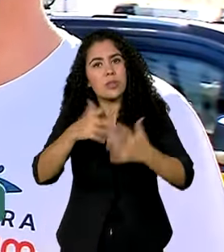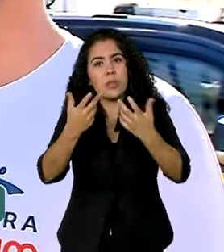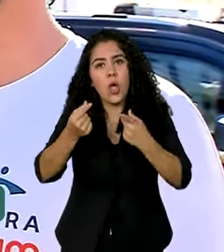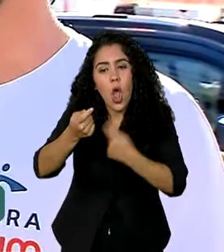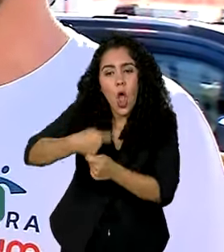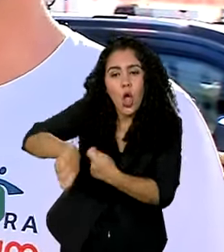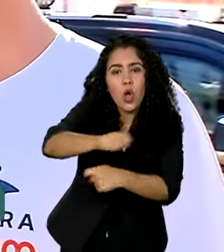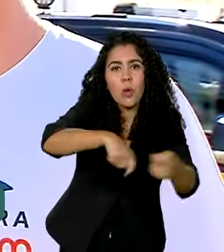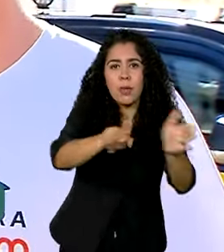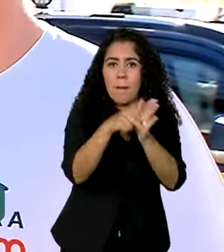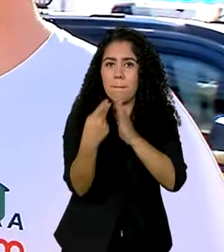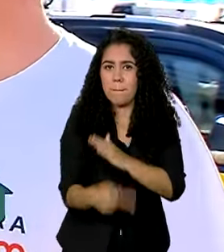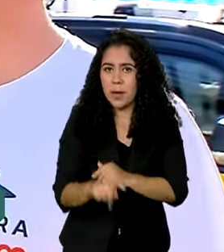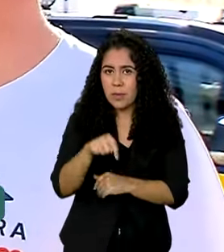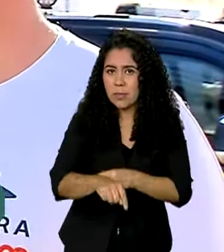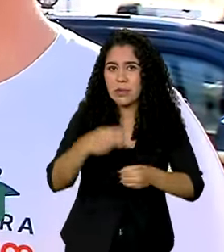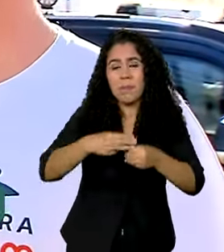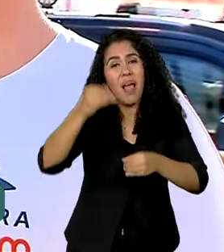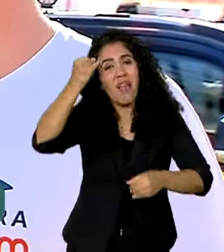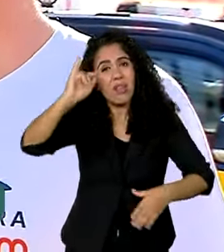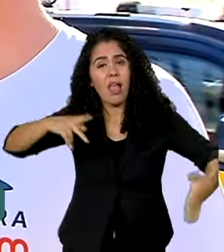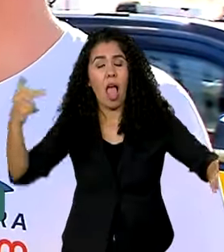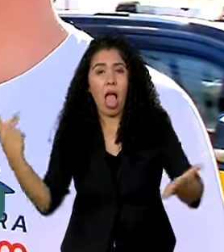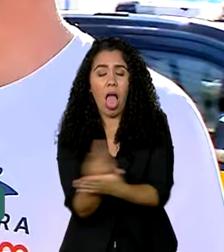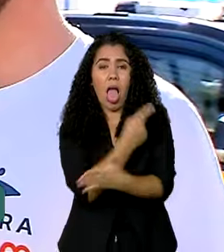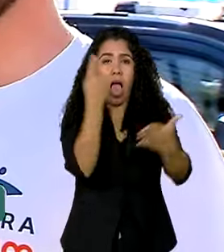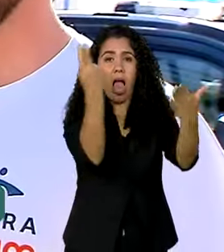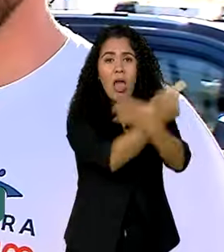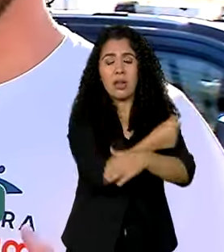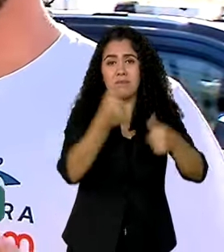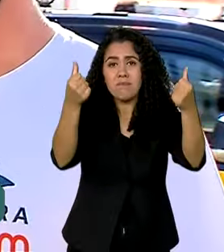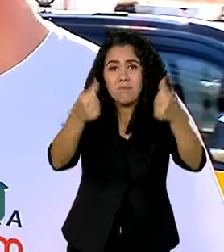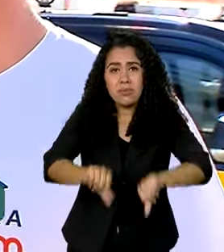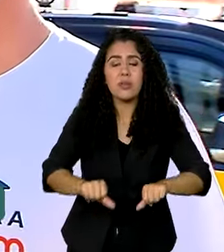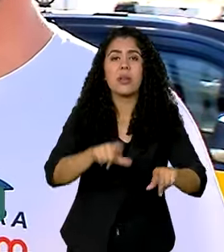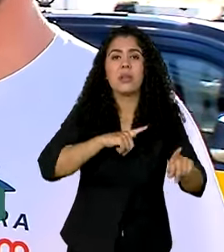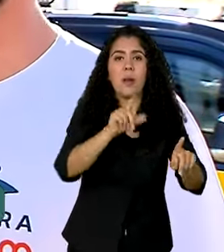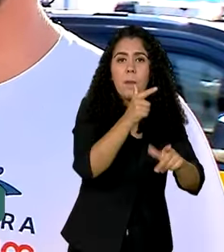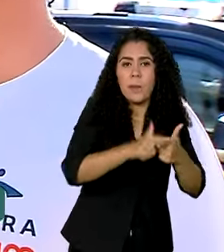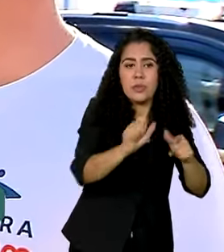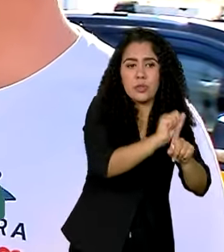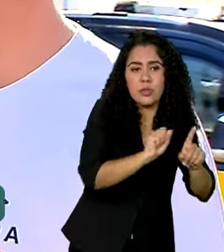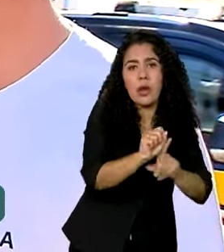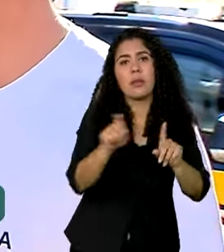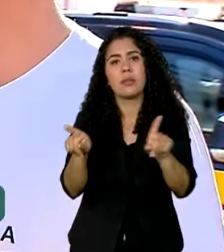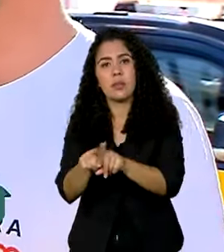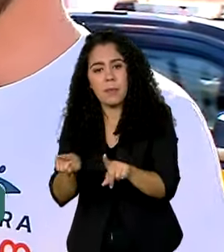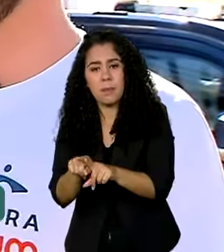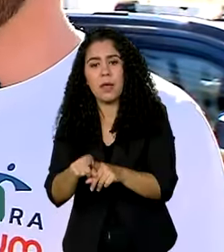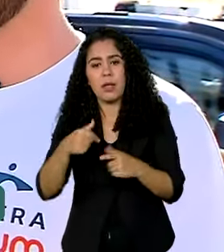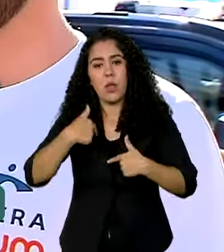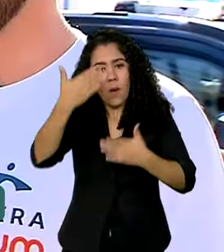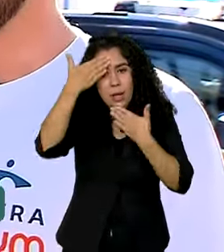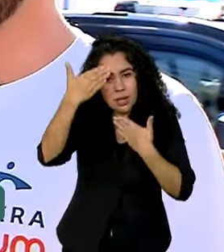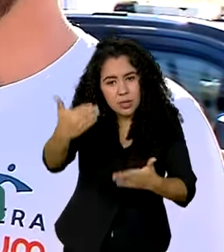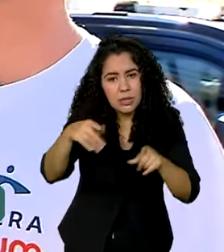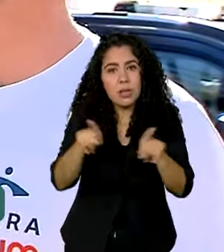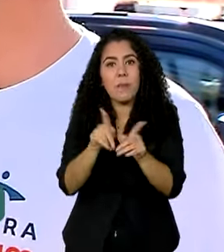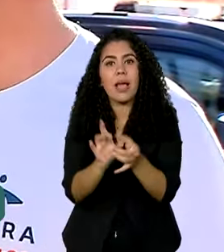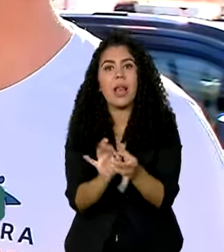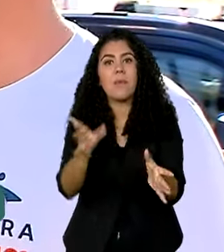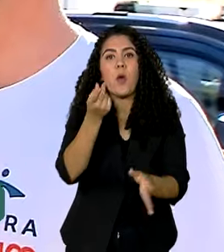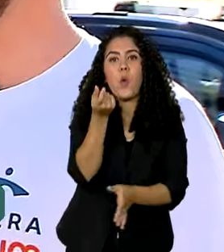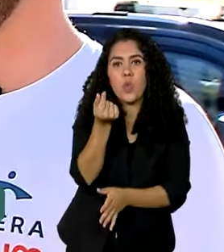da região, para evitar até um outro colapso que, além de econômico, também seria social, caso isso não ocorresse. Então agradeço também até as linhas de crédito que já